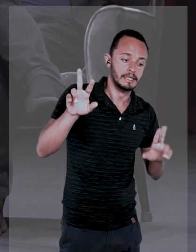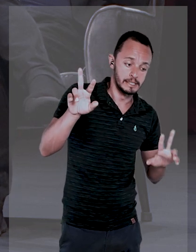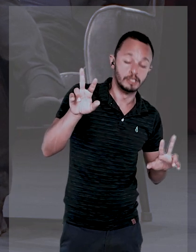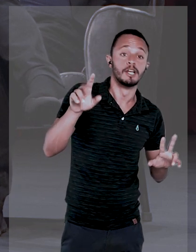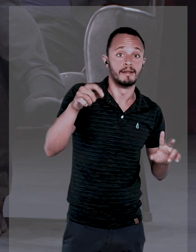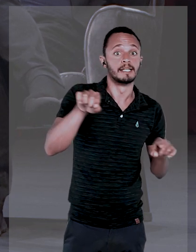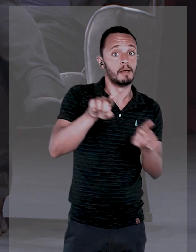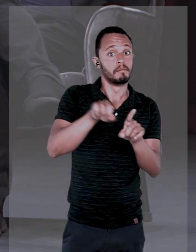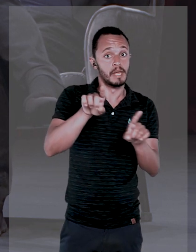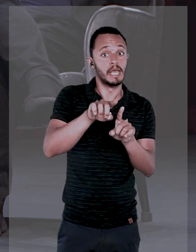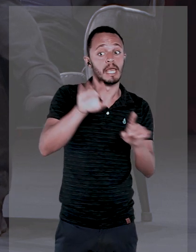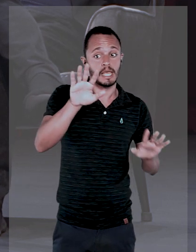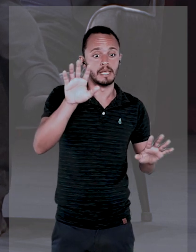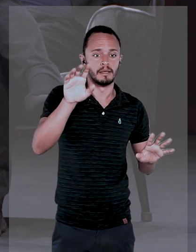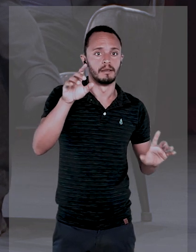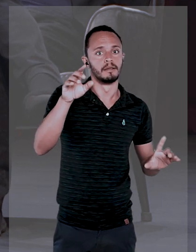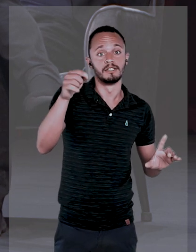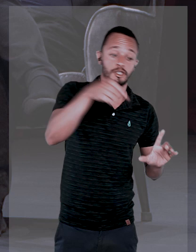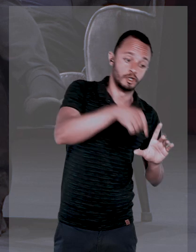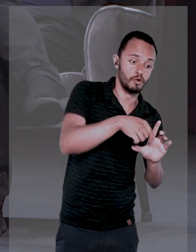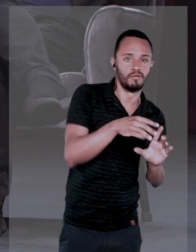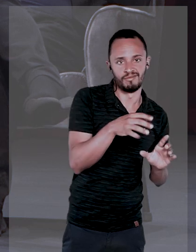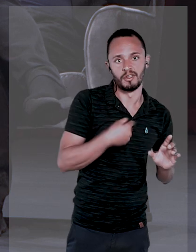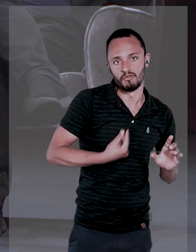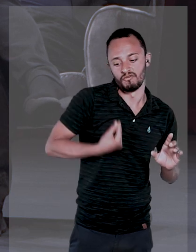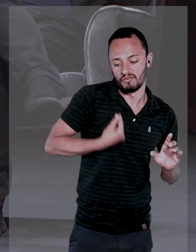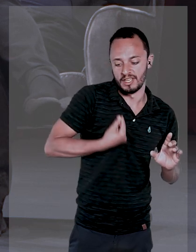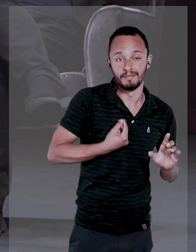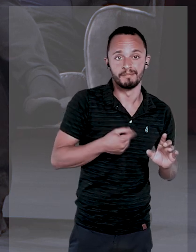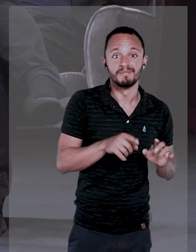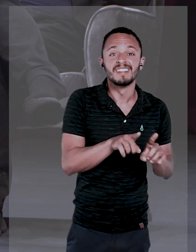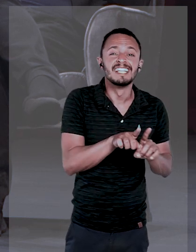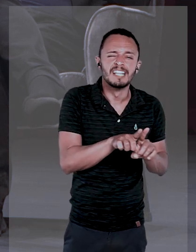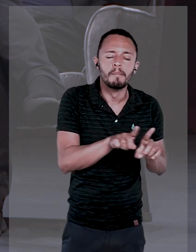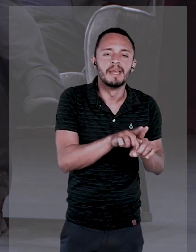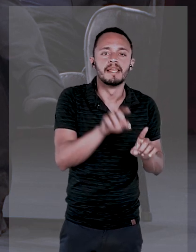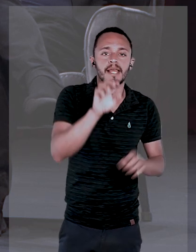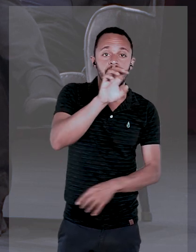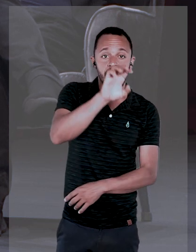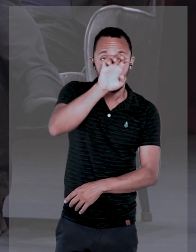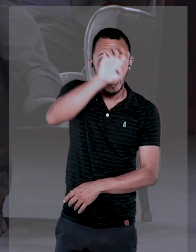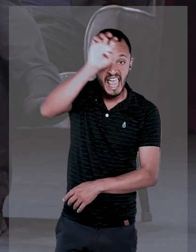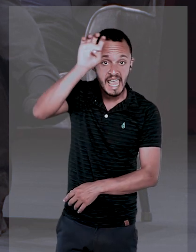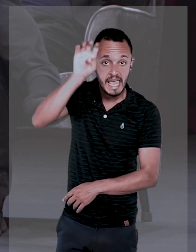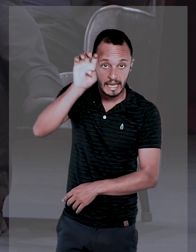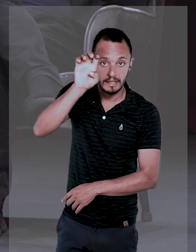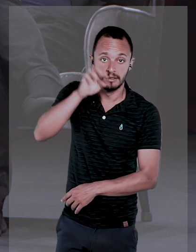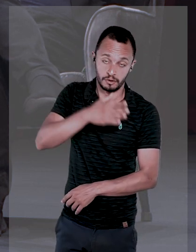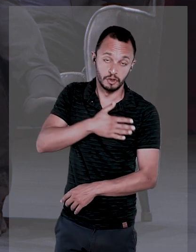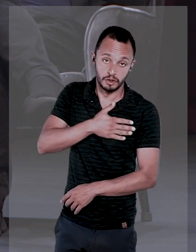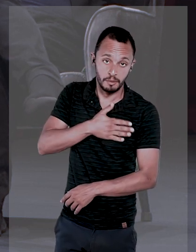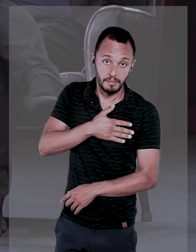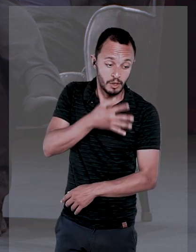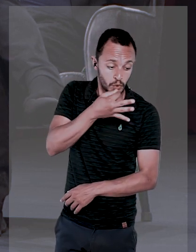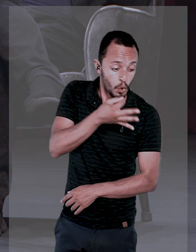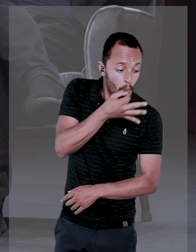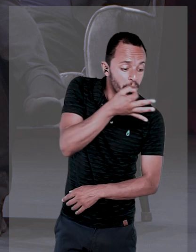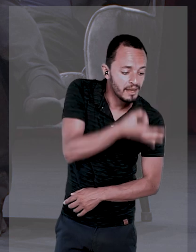o povo europeu de onde eu venho. E isso, acima de tudo, interessa-me porquê? Interessa-me pela questão